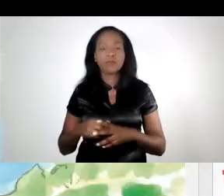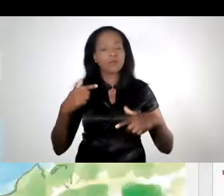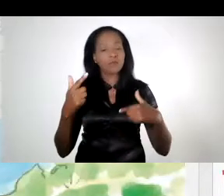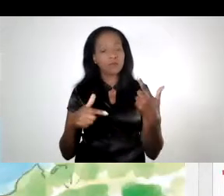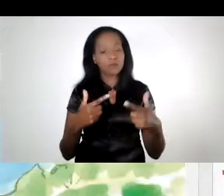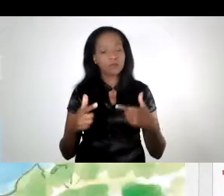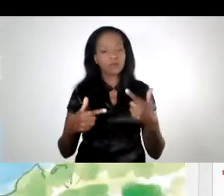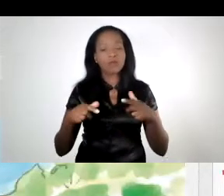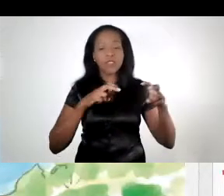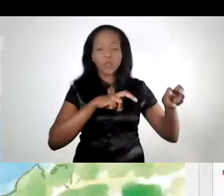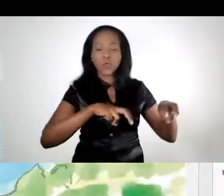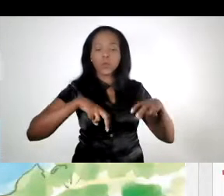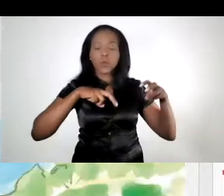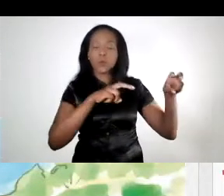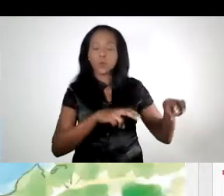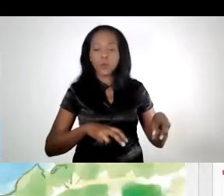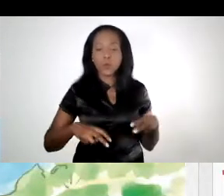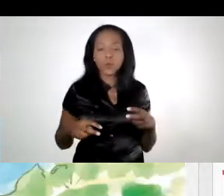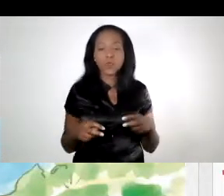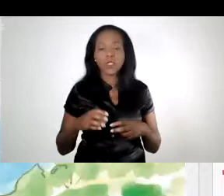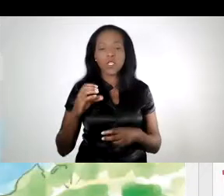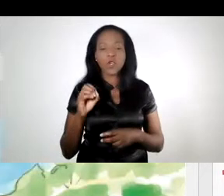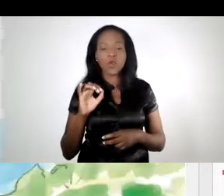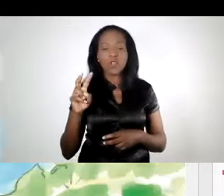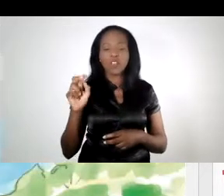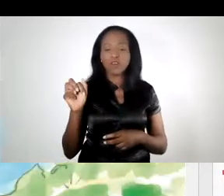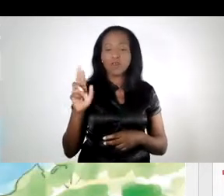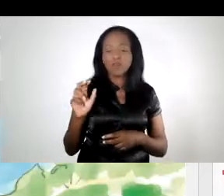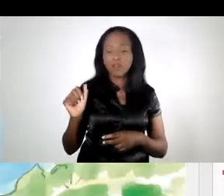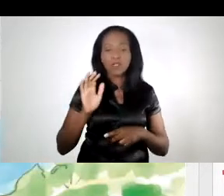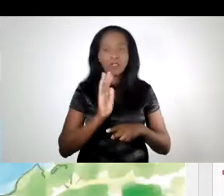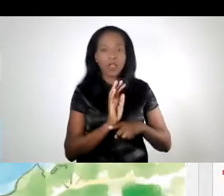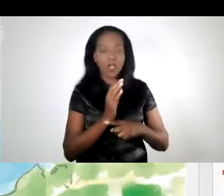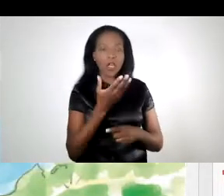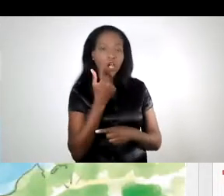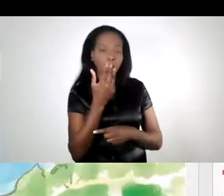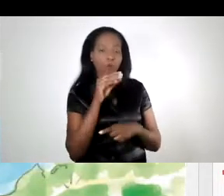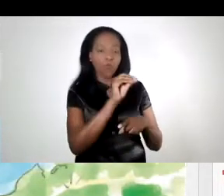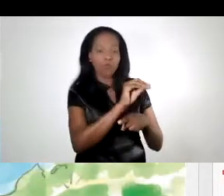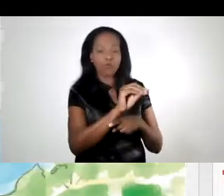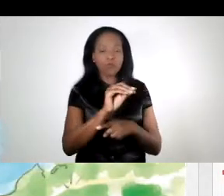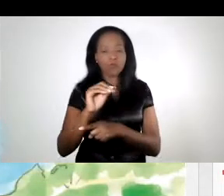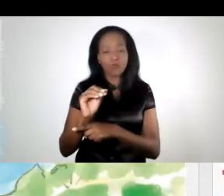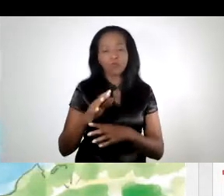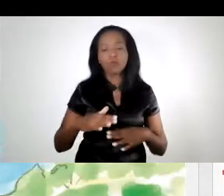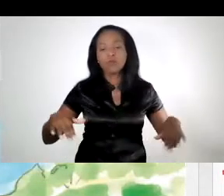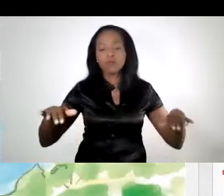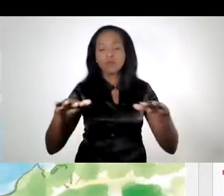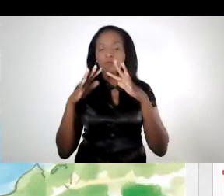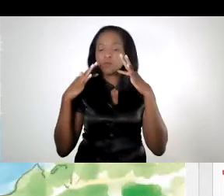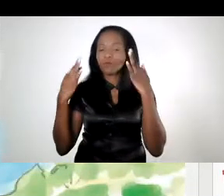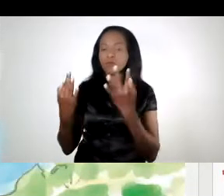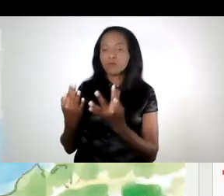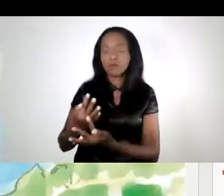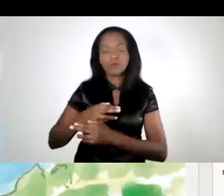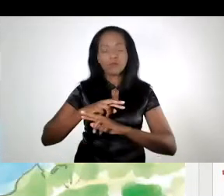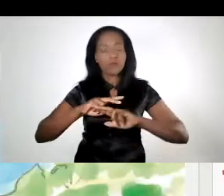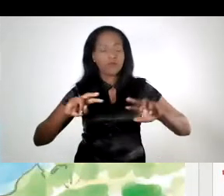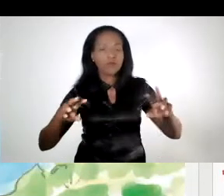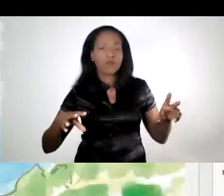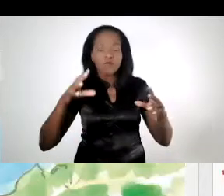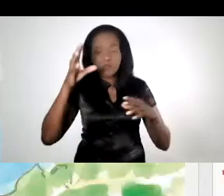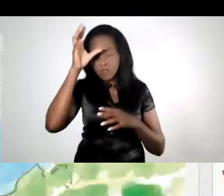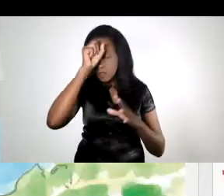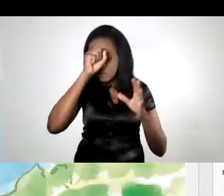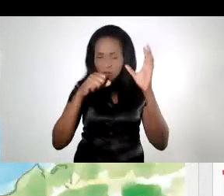a roça de Coivara para alimentar todas as famílias da comunidade. Todo esse conjunto de saberes e